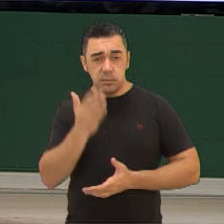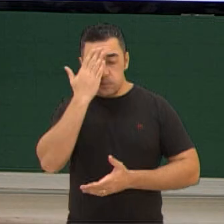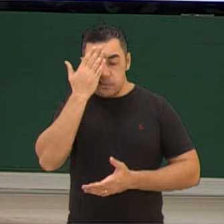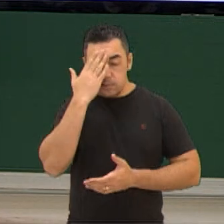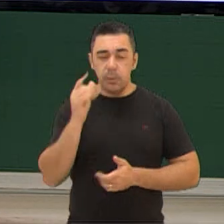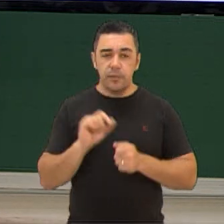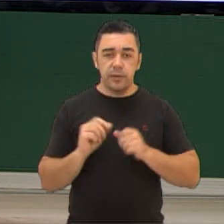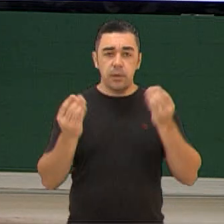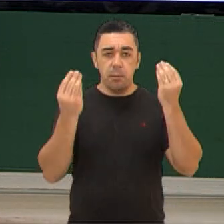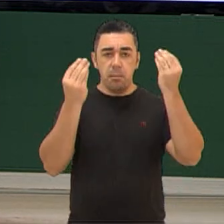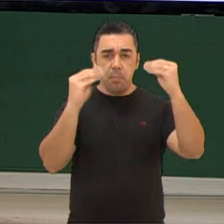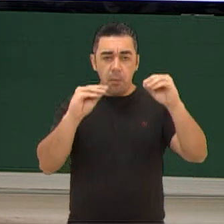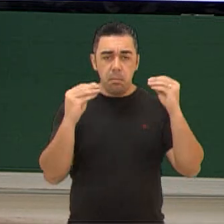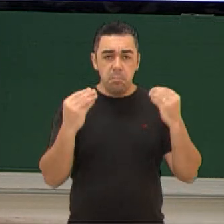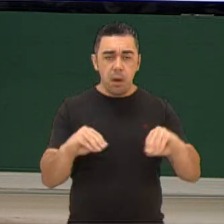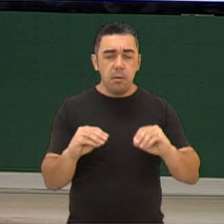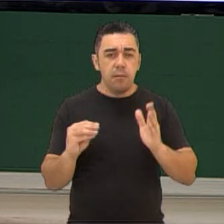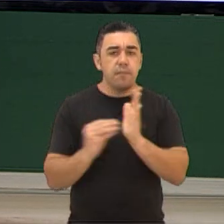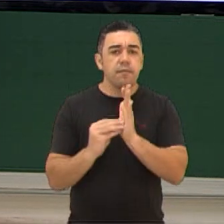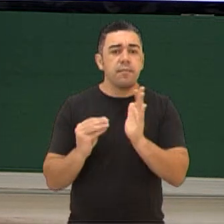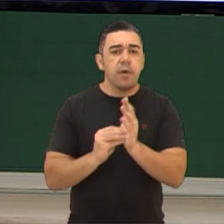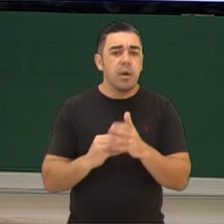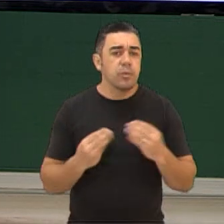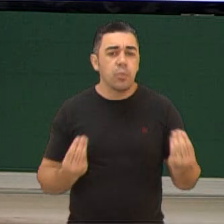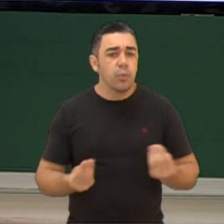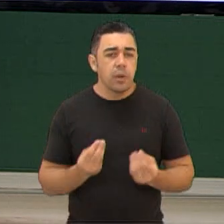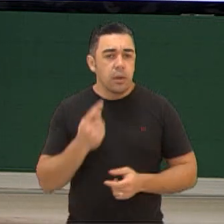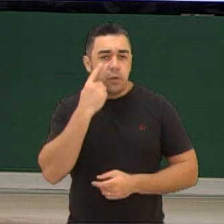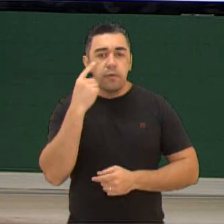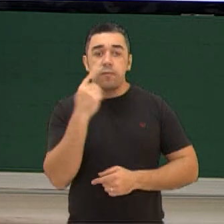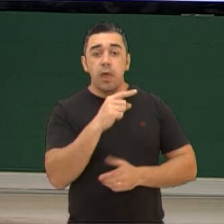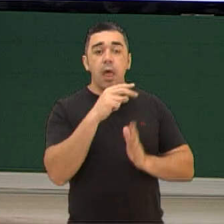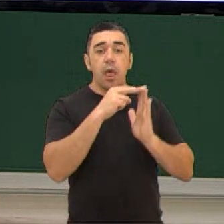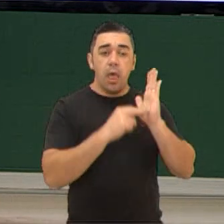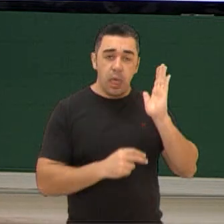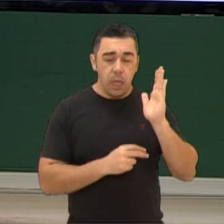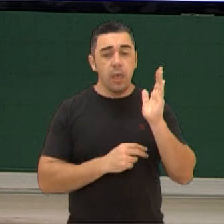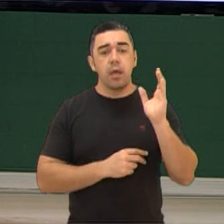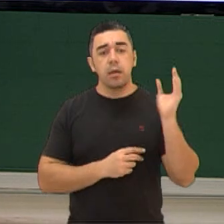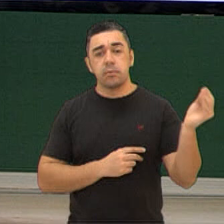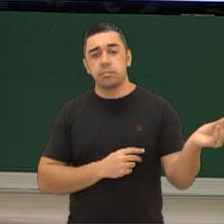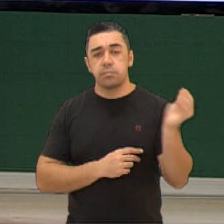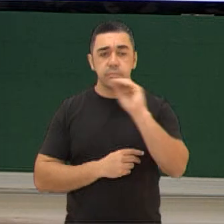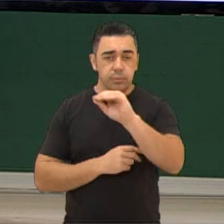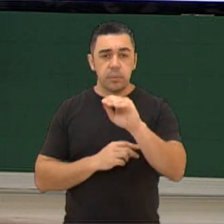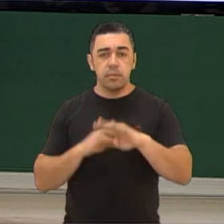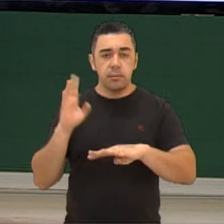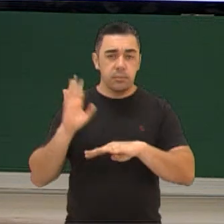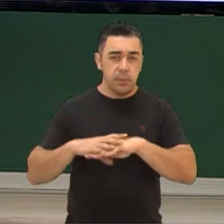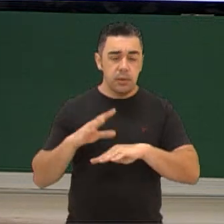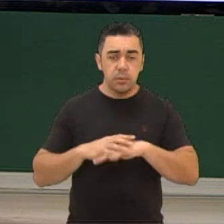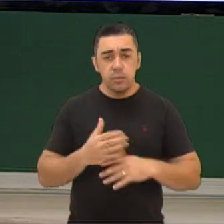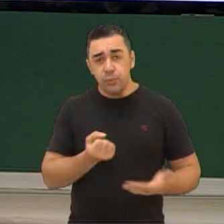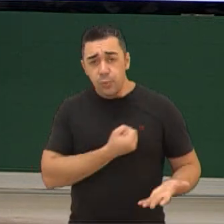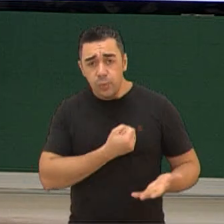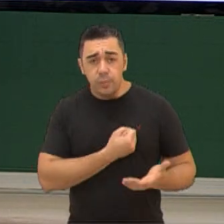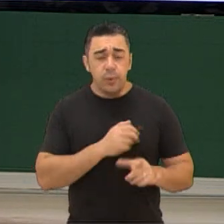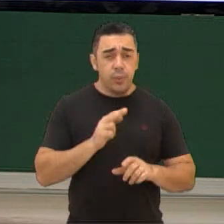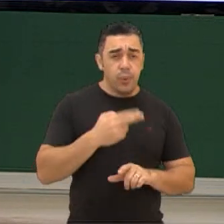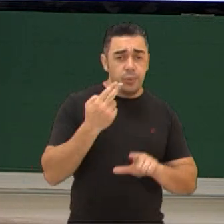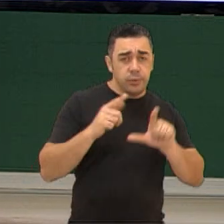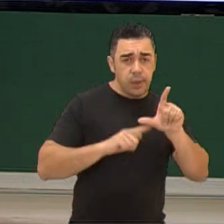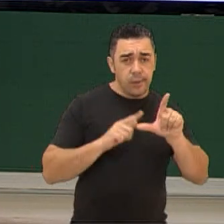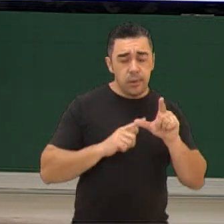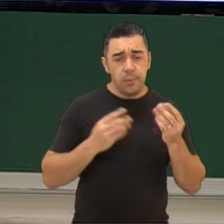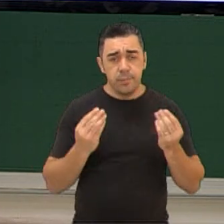vai completar o campo vazio informando da forma de simbologia matemática o campo que está